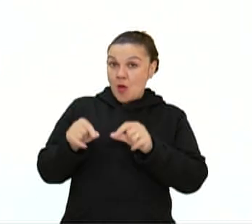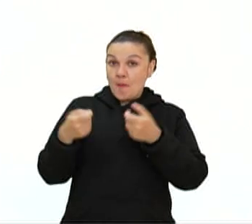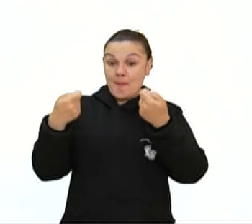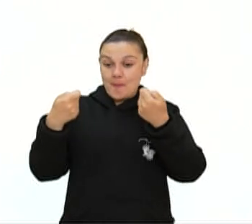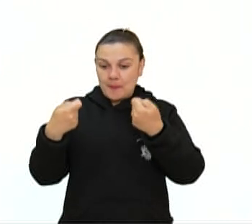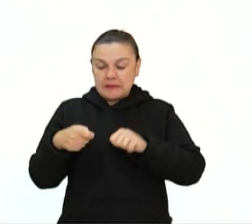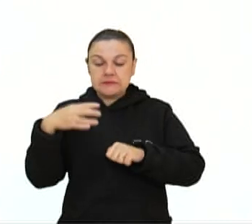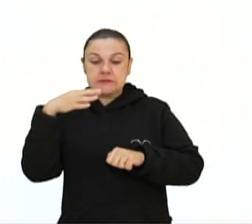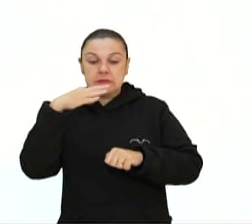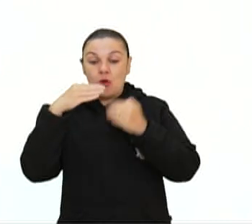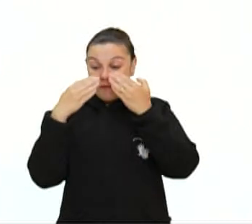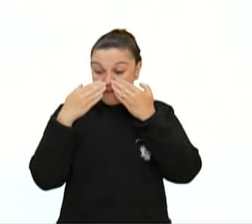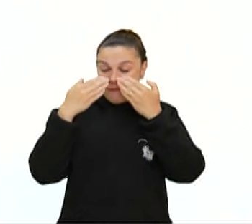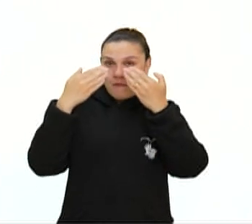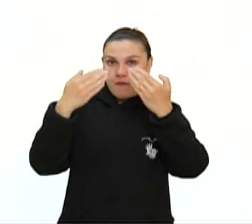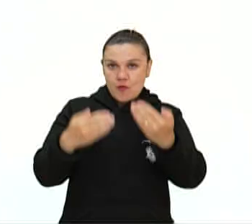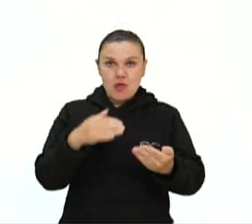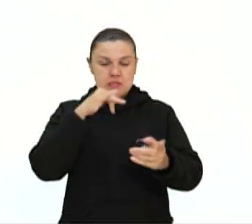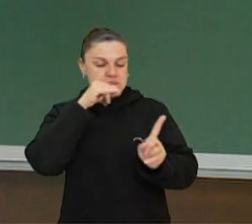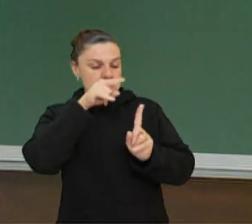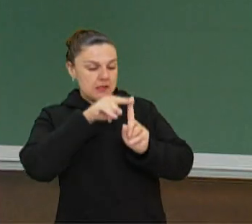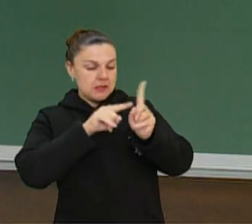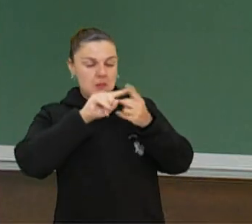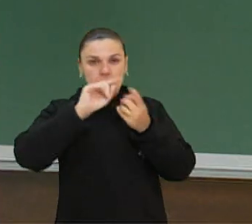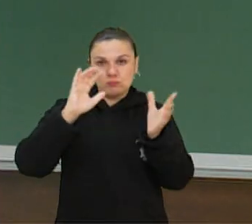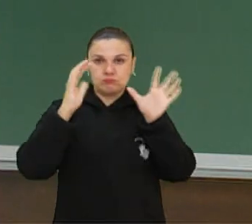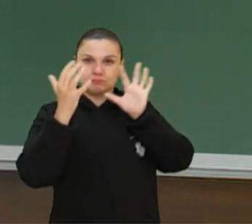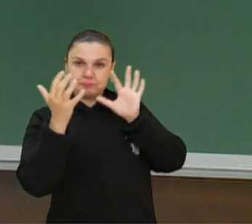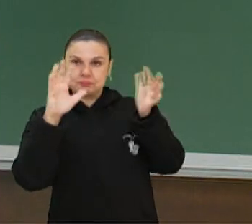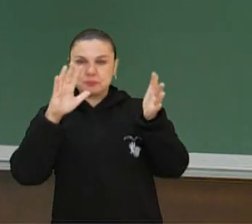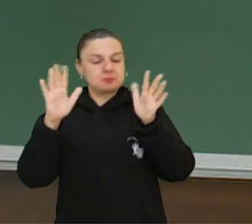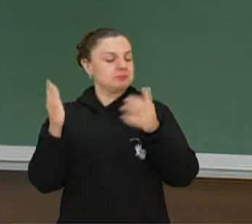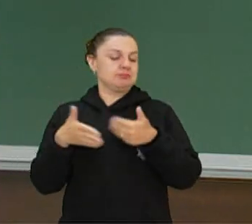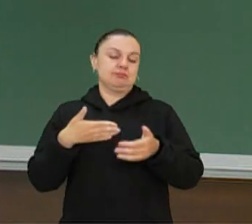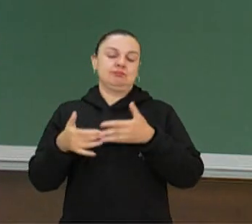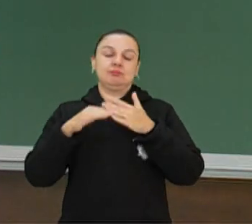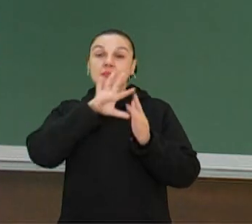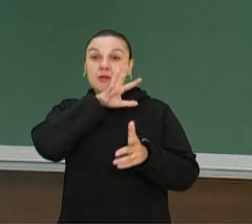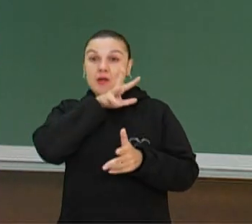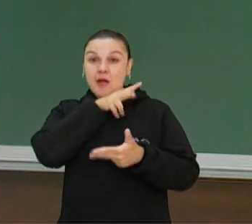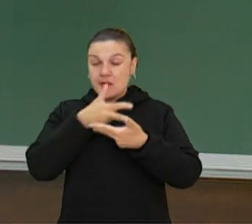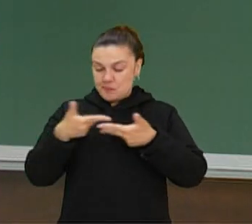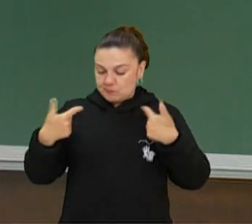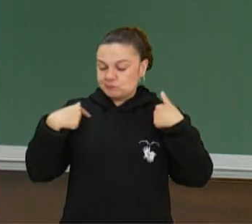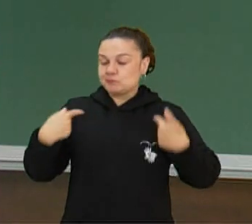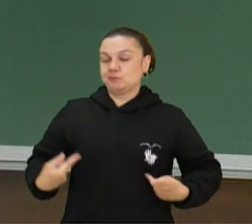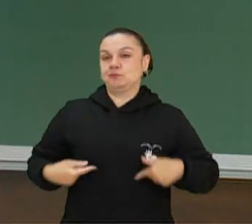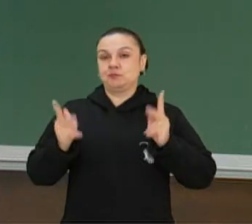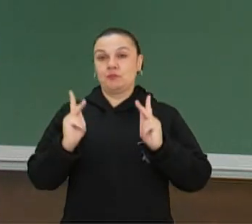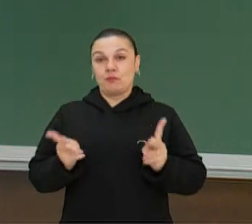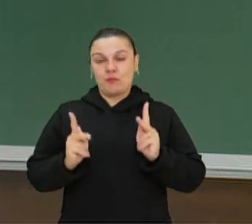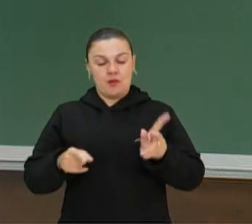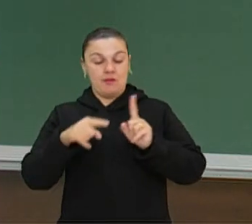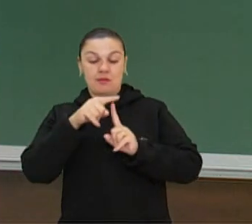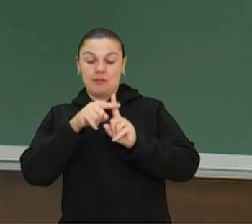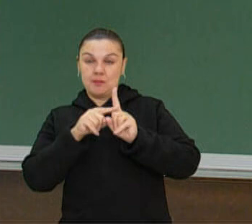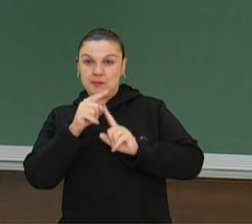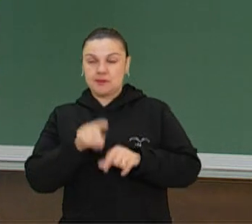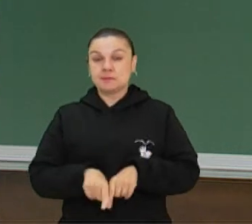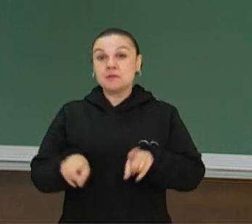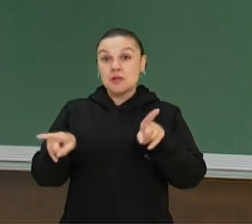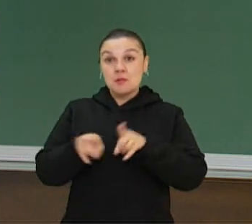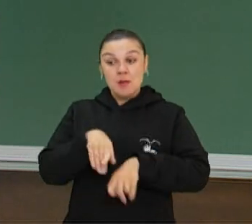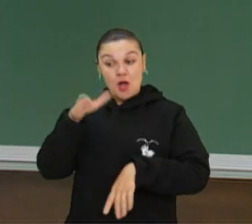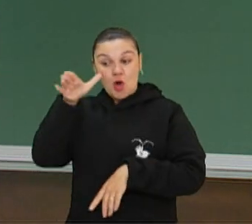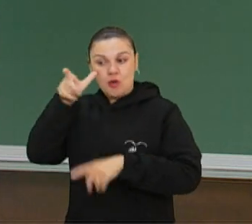de calor. Então, se a temperatura variar, a temperatura do corpo do animal vai se manter constante. E também, ela permite maior exploração de